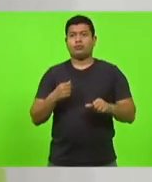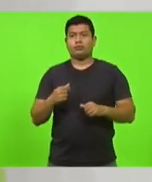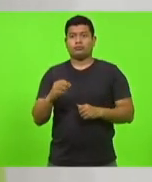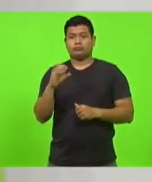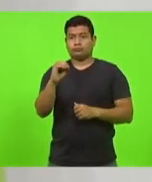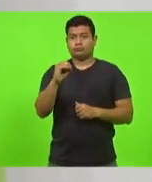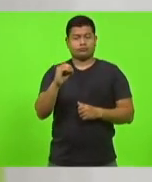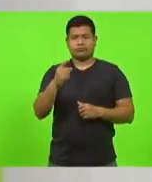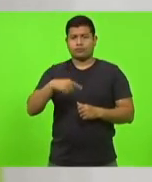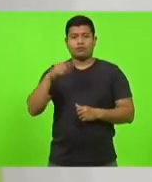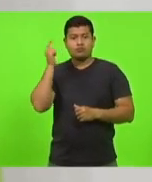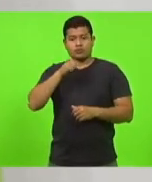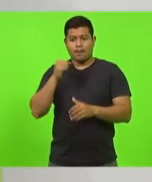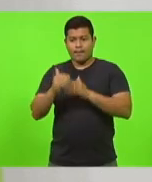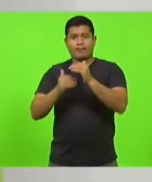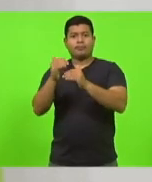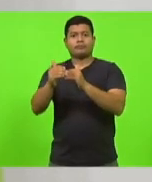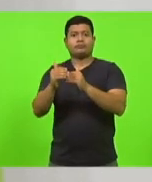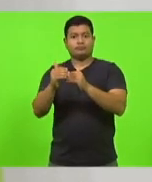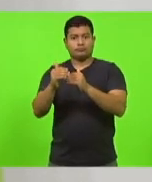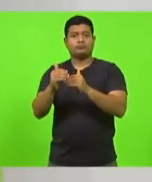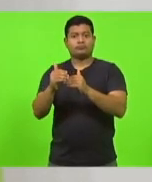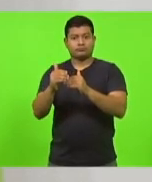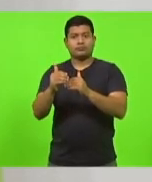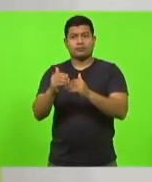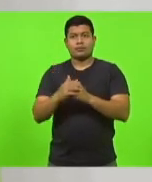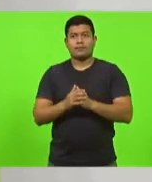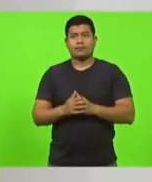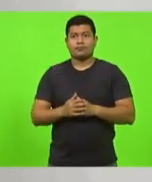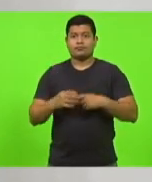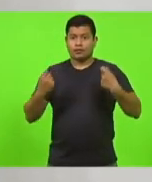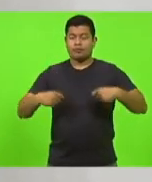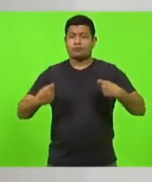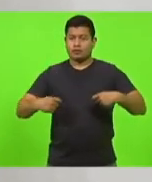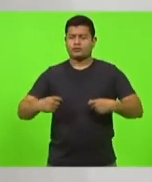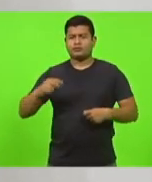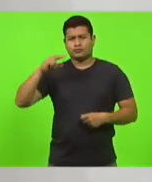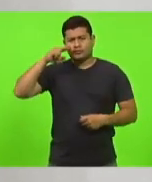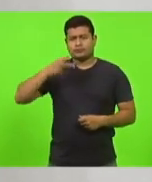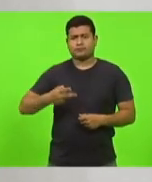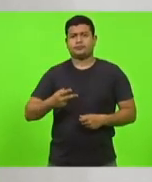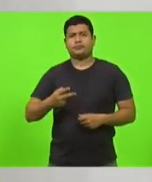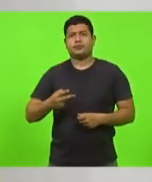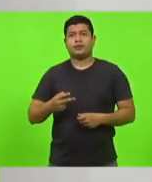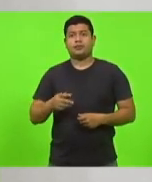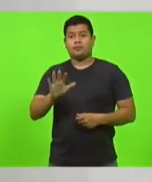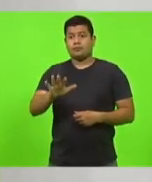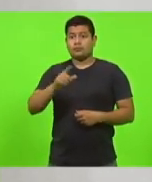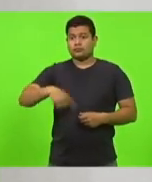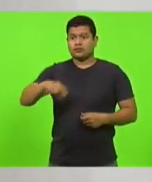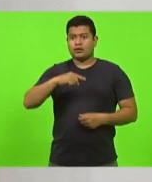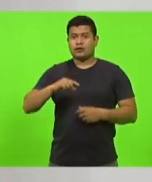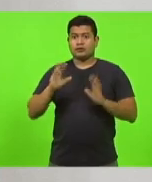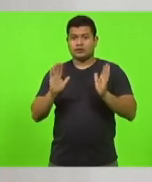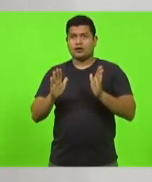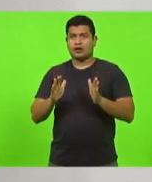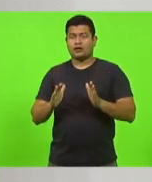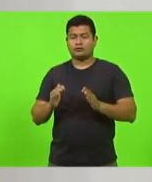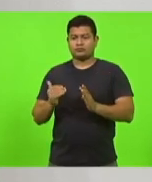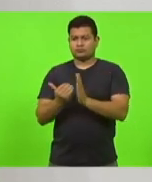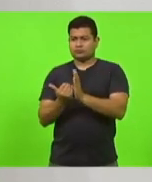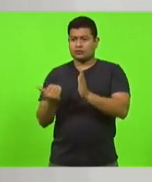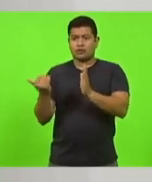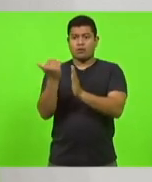Nós avançamos, não temos zero. A gente precisa reconhecer. Mas nós não estamos ainda num